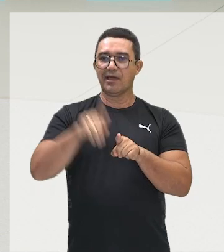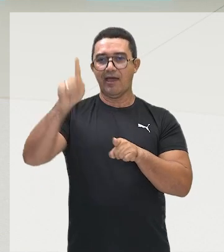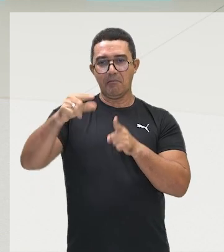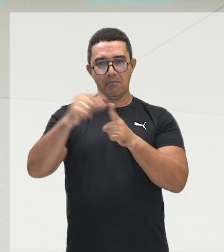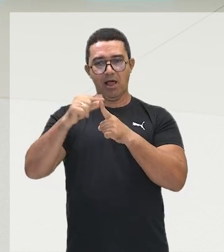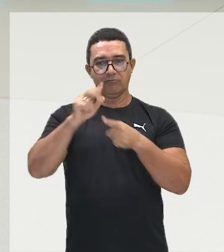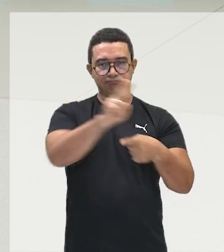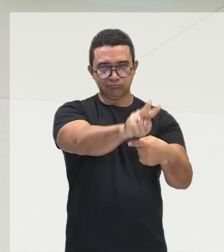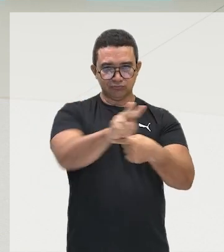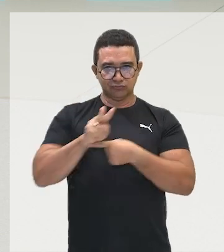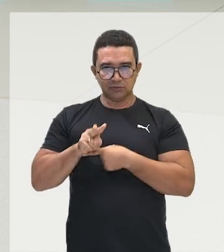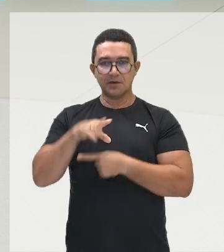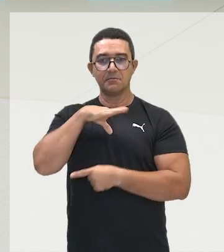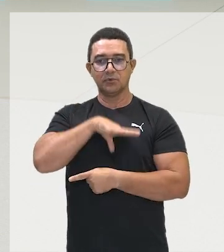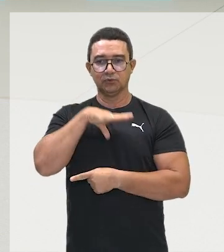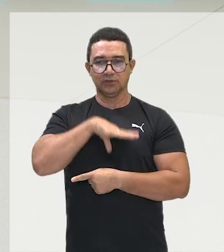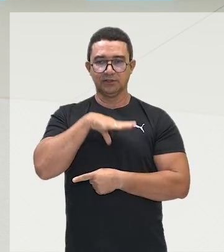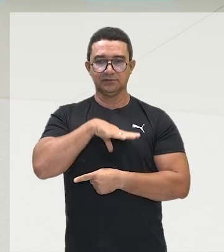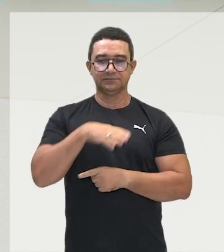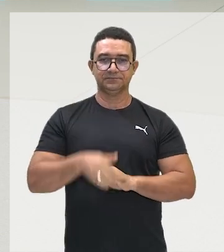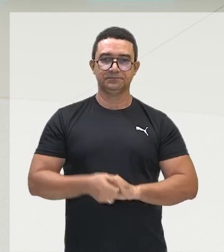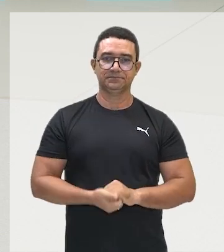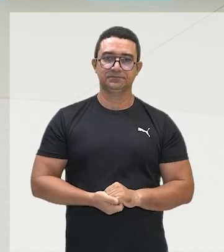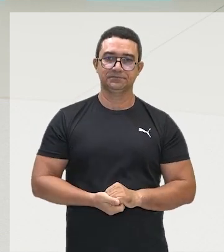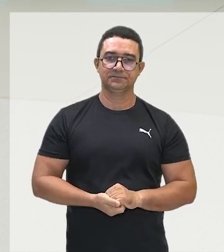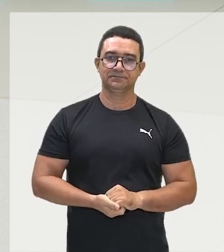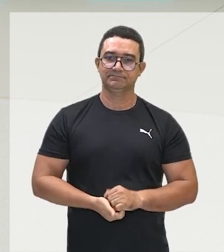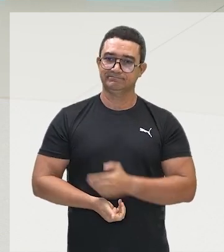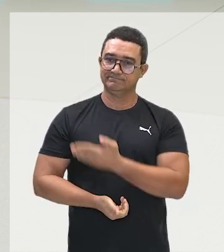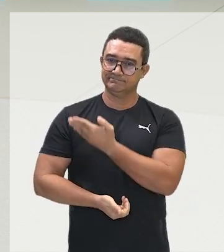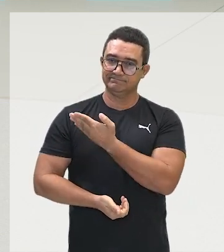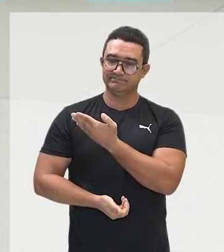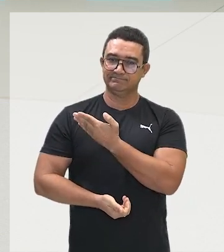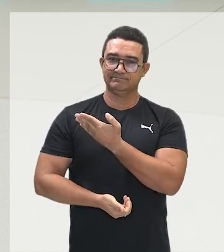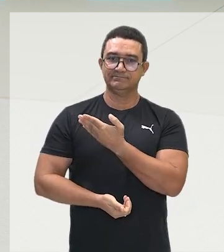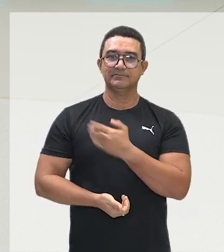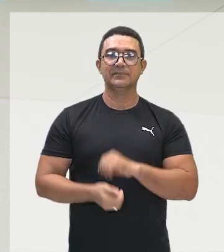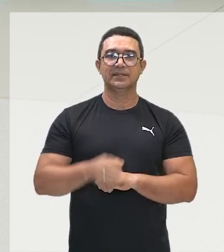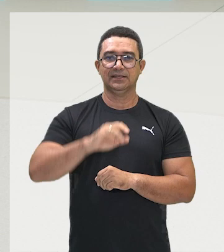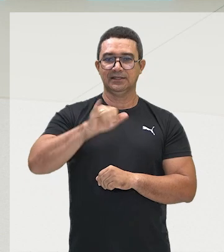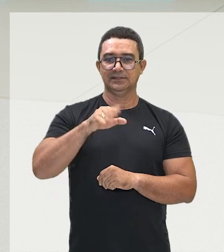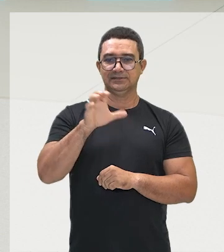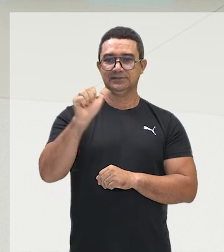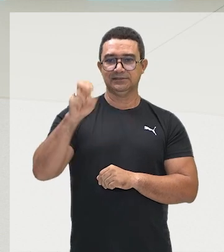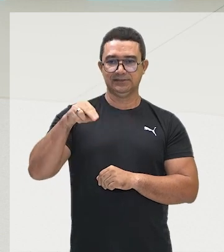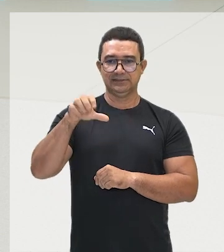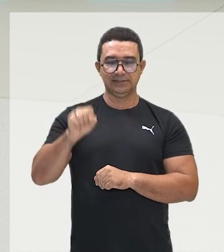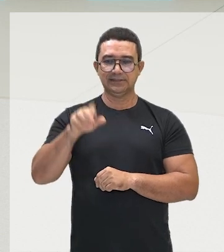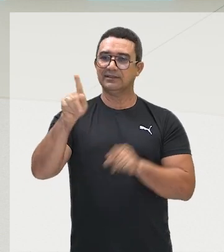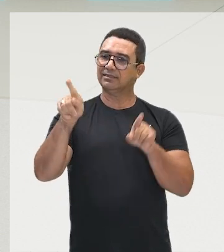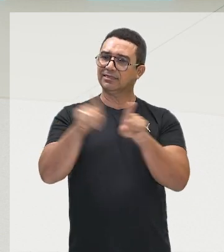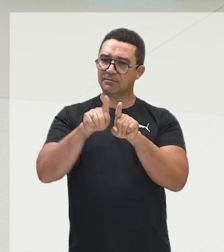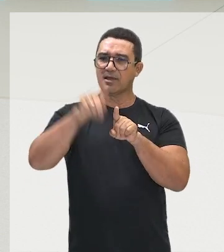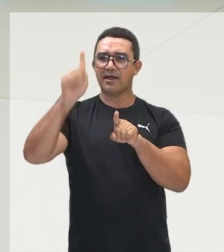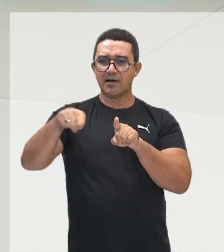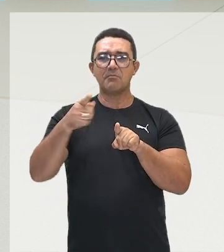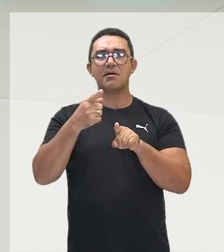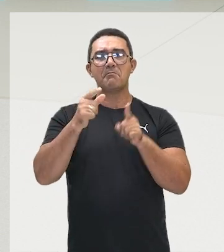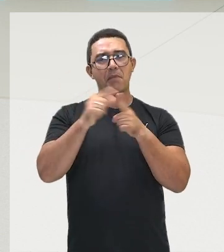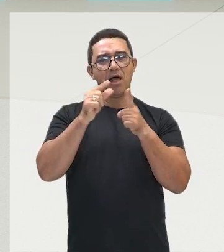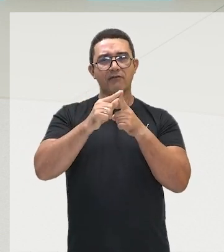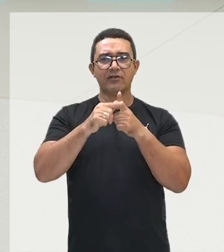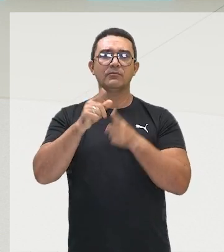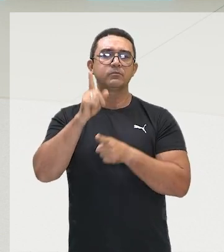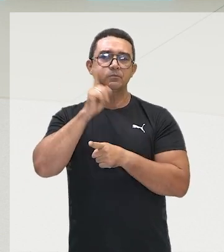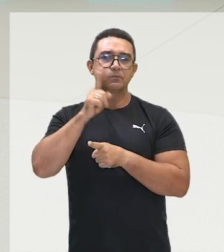foi introduzido na língua portuguesa. Na sequência, jeans, uma palavra aí, né, muito utilizada, também é uma palavra de origem inglesa que